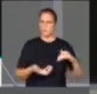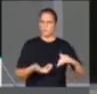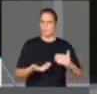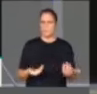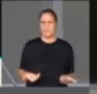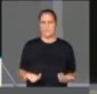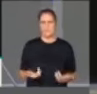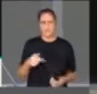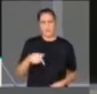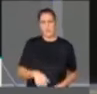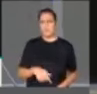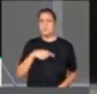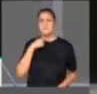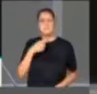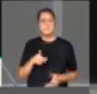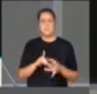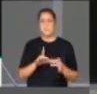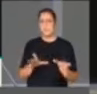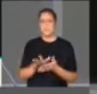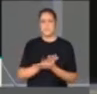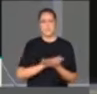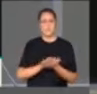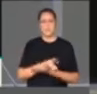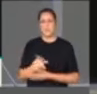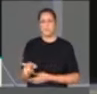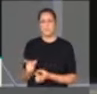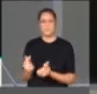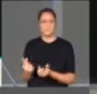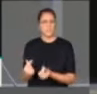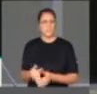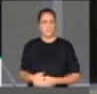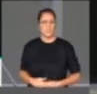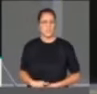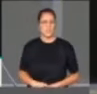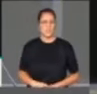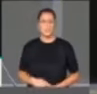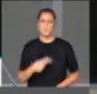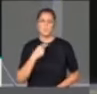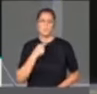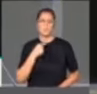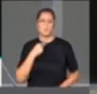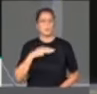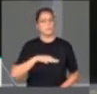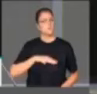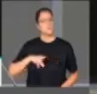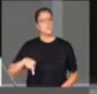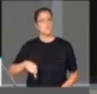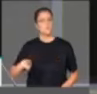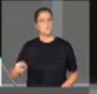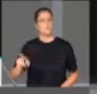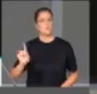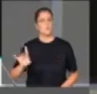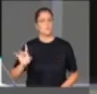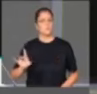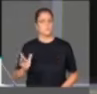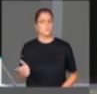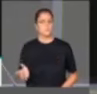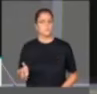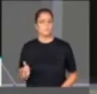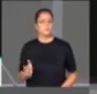porque ninguém deliberou sobre esse recurso de 2 bilhões e meio. E não pode ser o Ministério Público, reconhecido pela própria